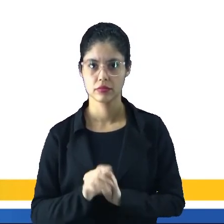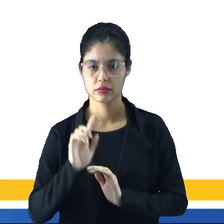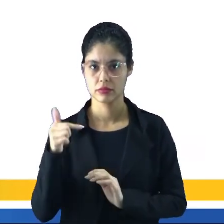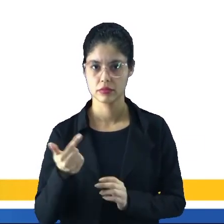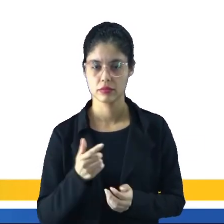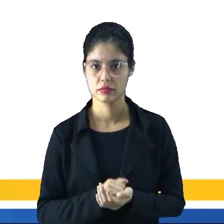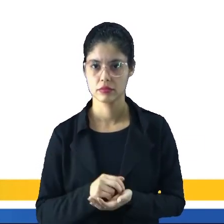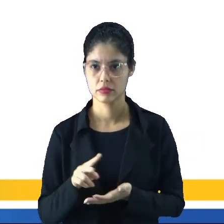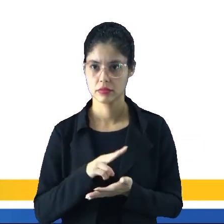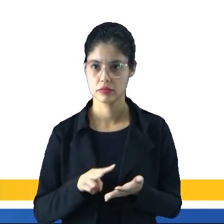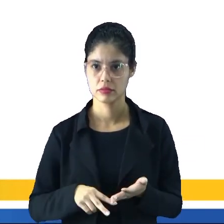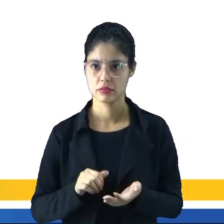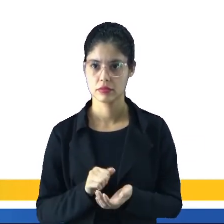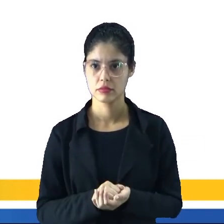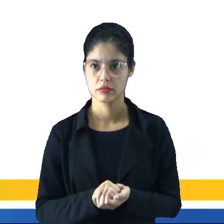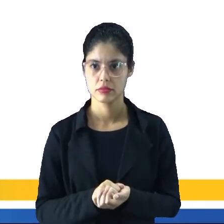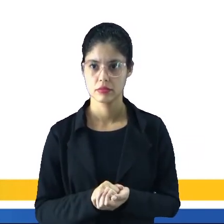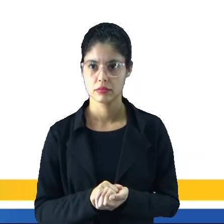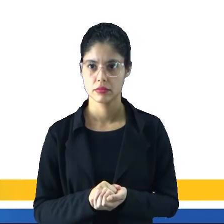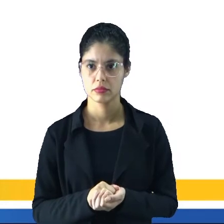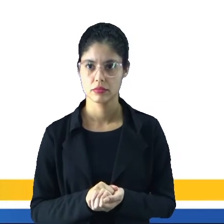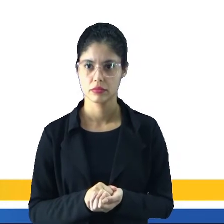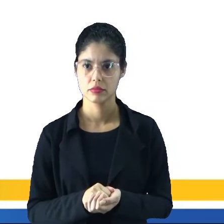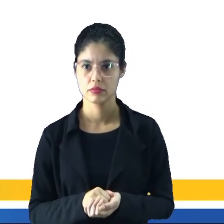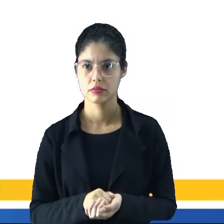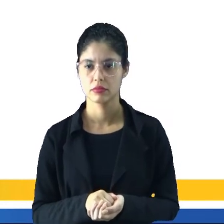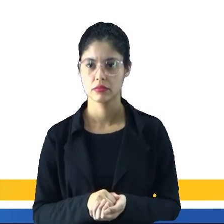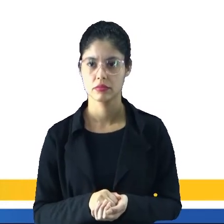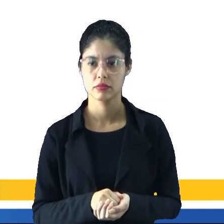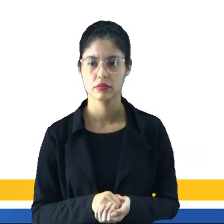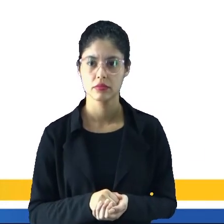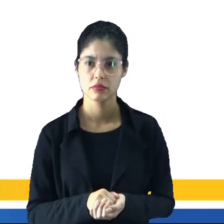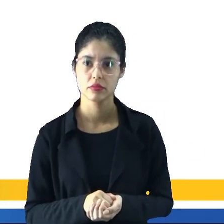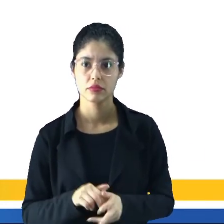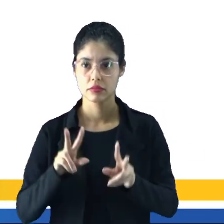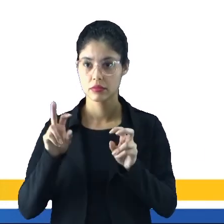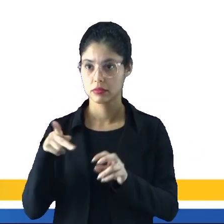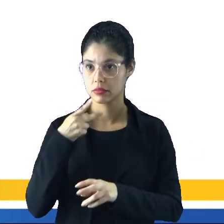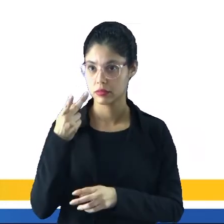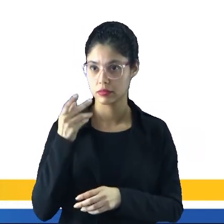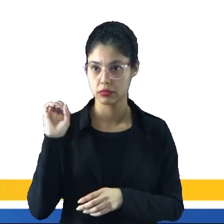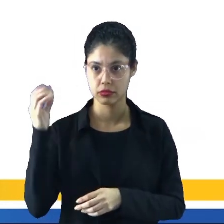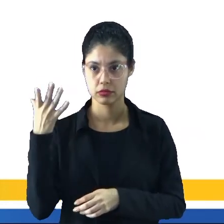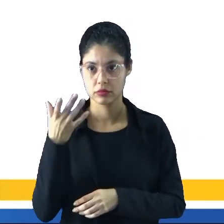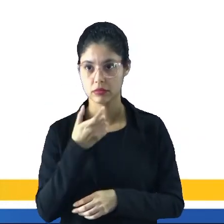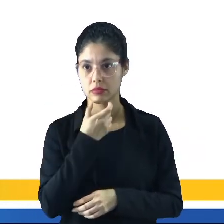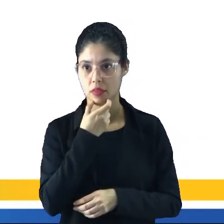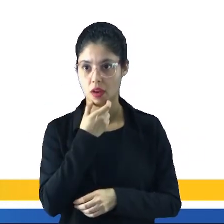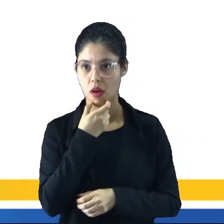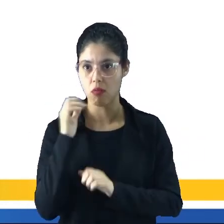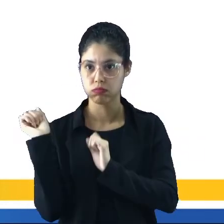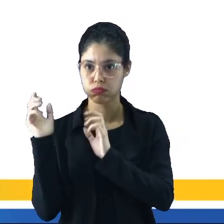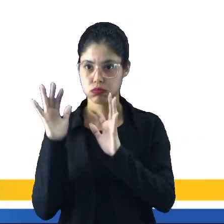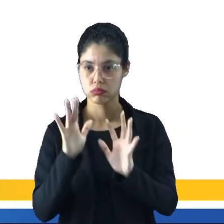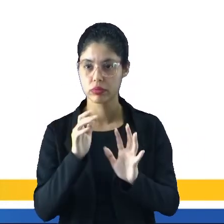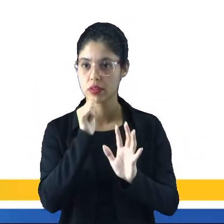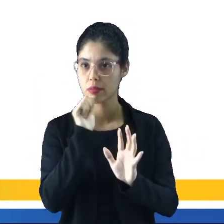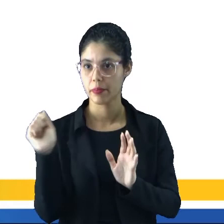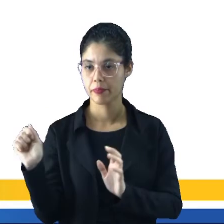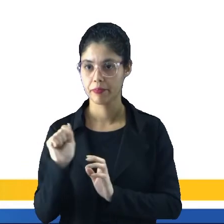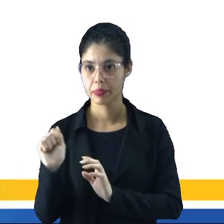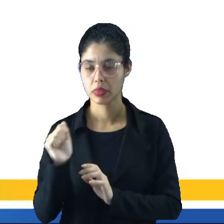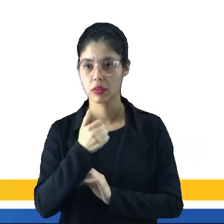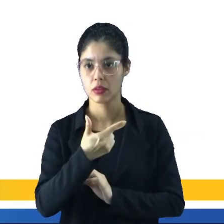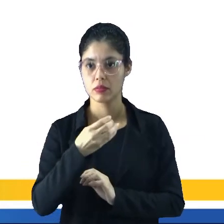Depois a gente vai ler o texto. Por enquanto, vamos ler o enunciado. A respeito dos tumultos causados na Inglaterra